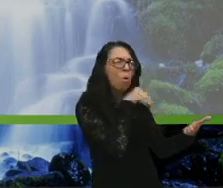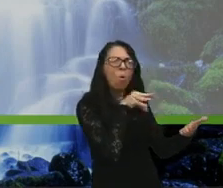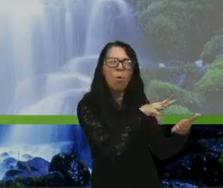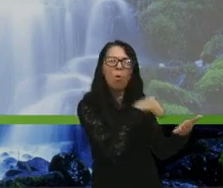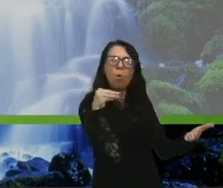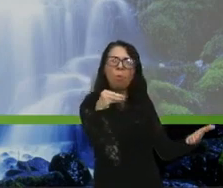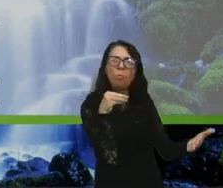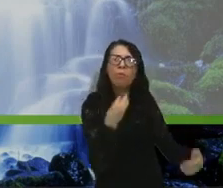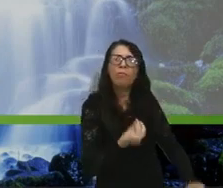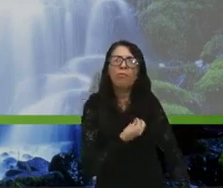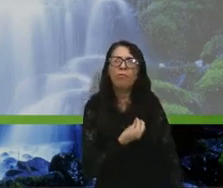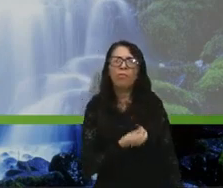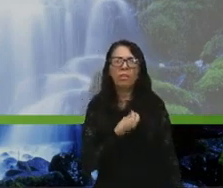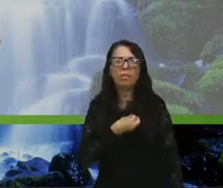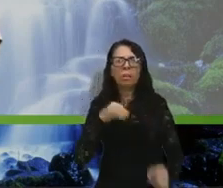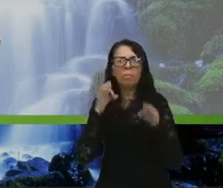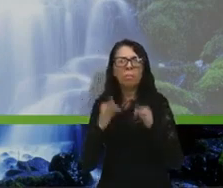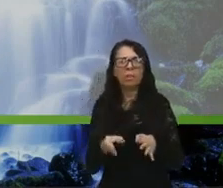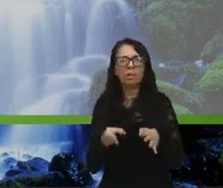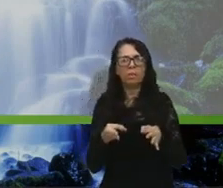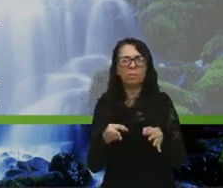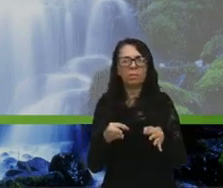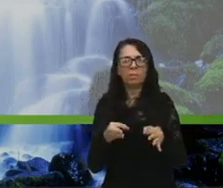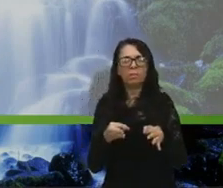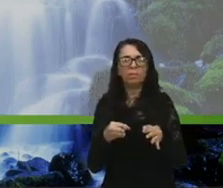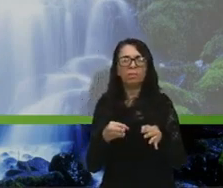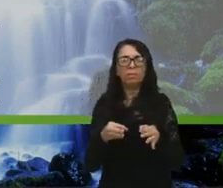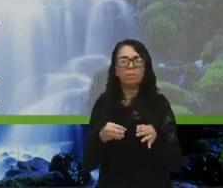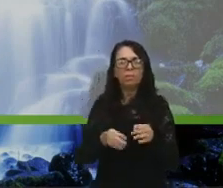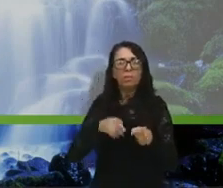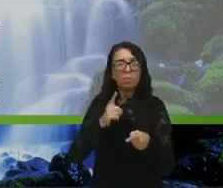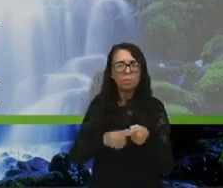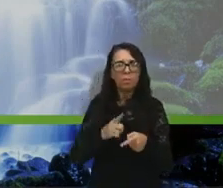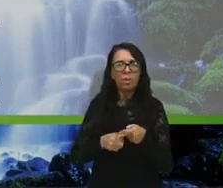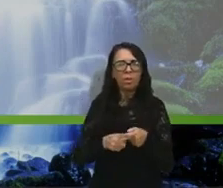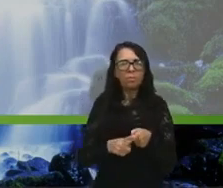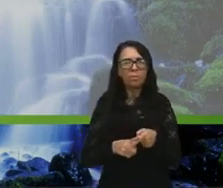emprego, você saiba como lidar com um bom emprego.